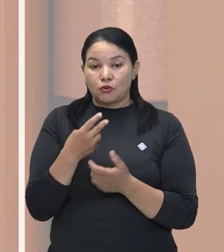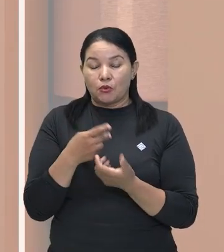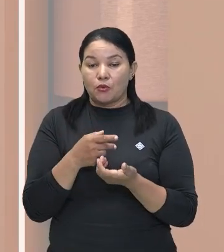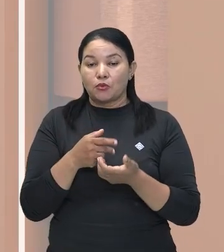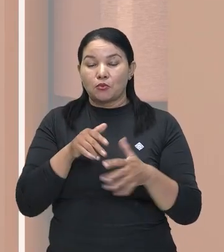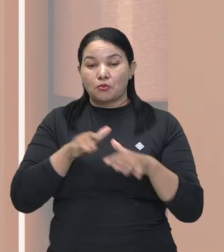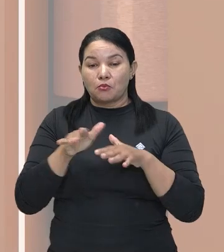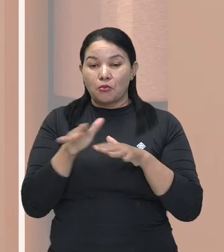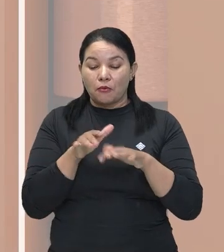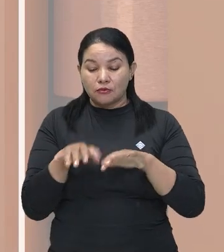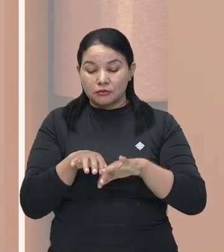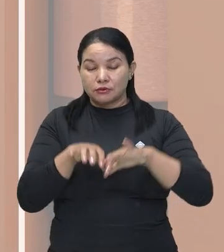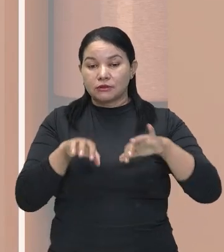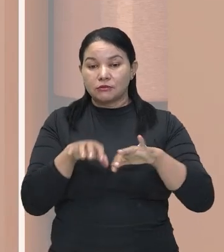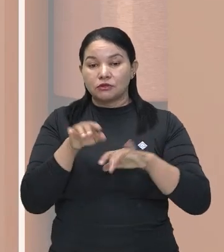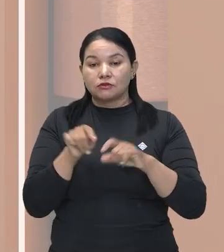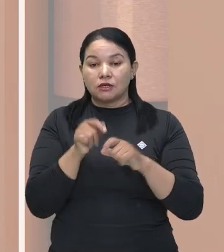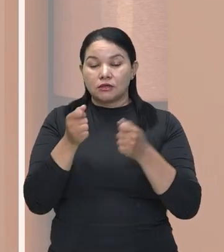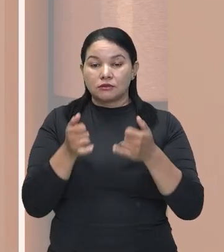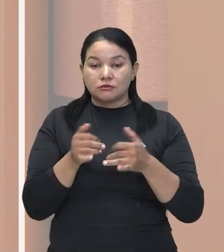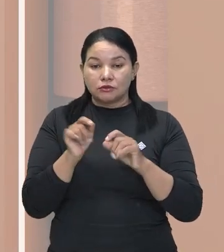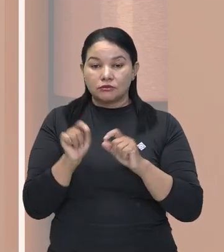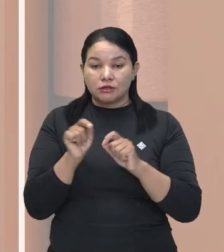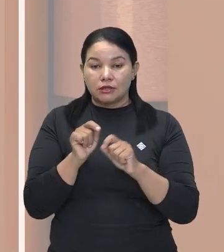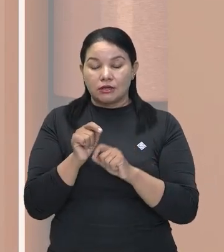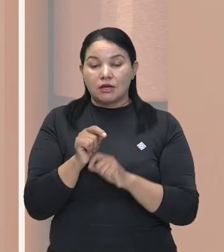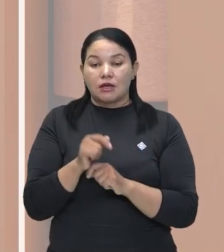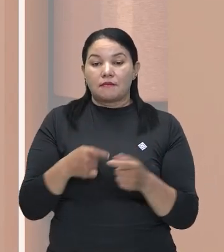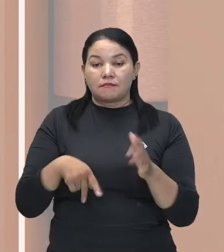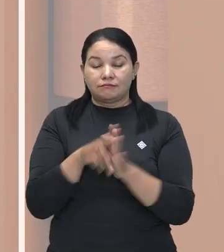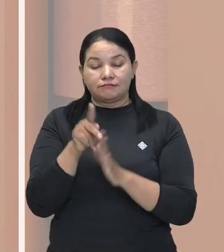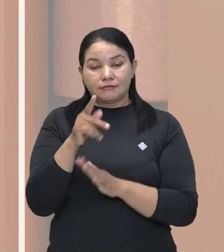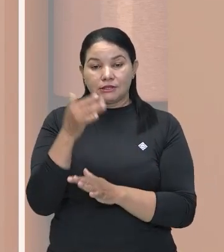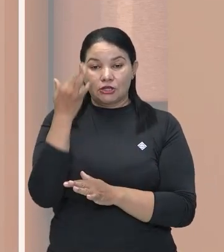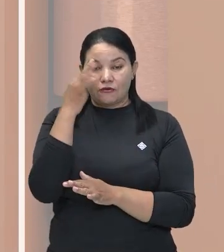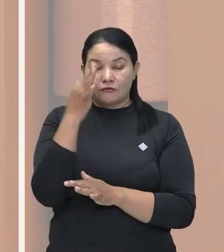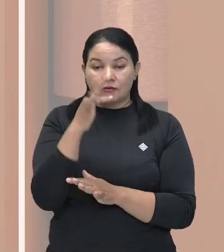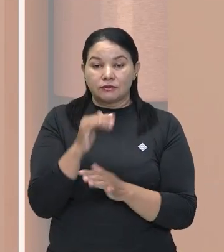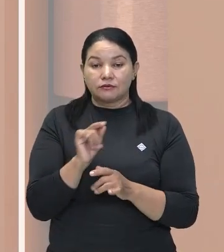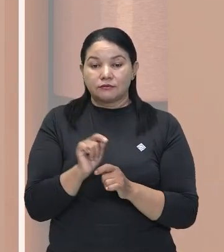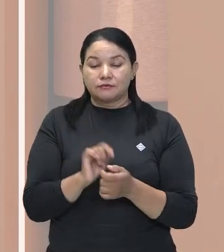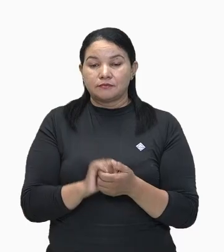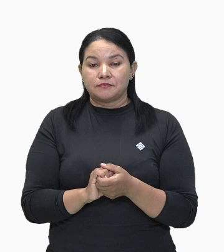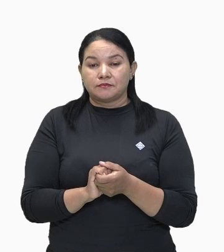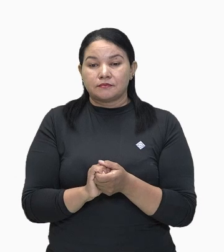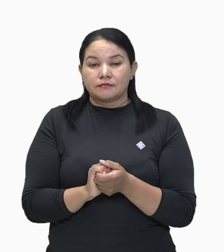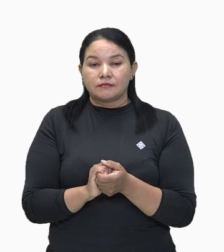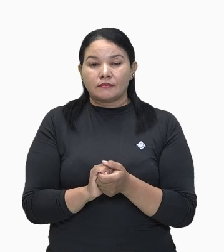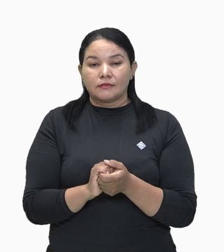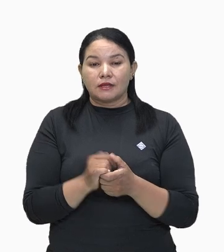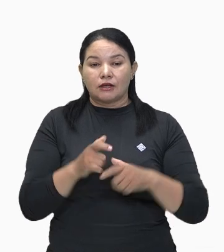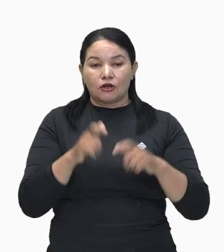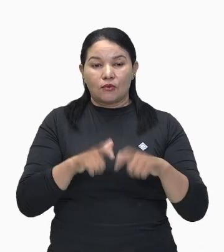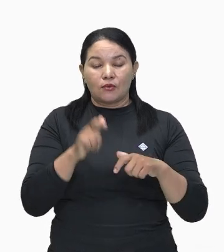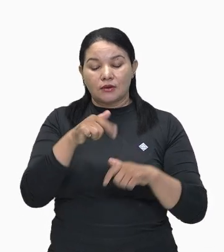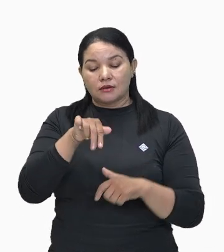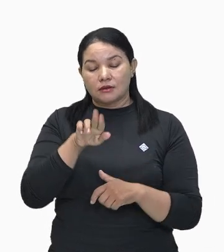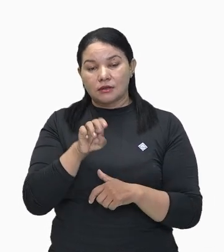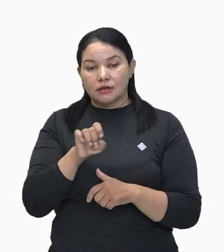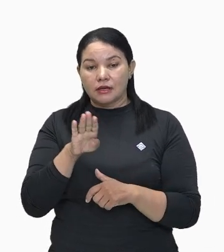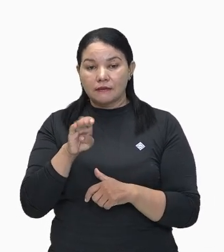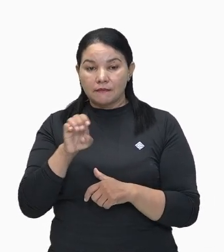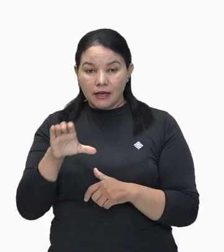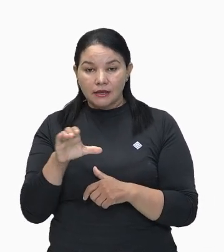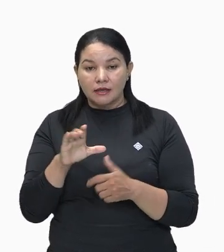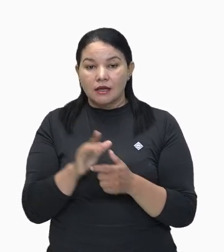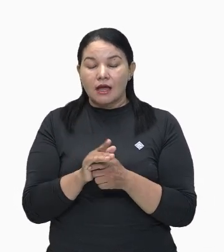vai falar agora, que é justamente dos franceses, que é o movimento separatista de Quebec. É uma província onde é forte a